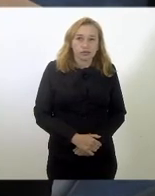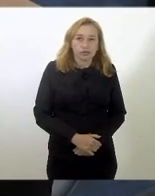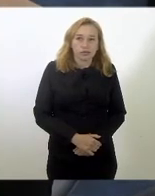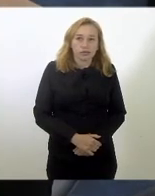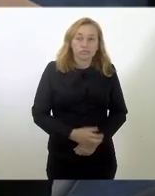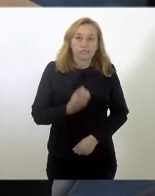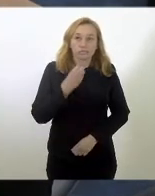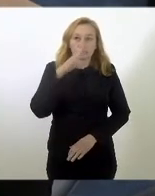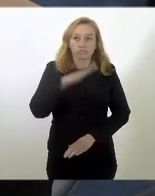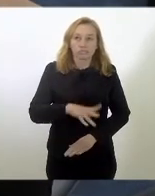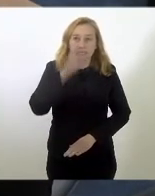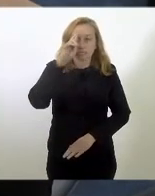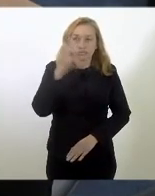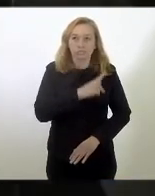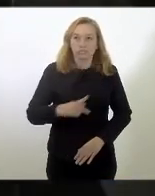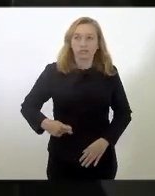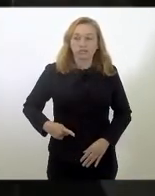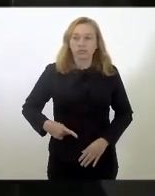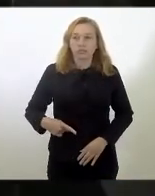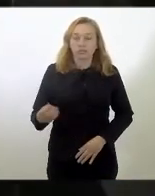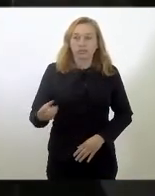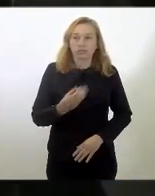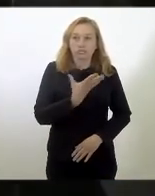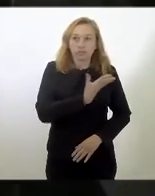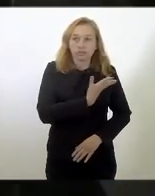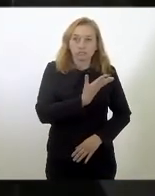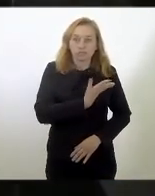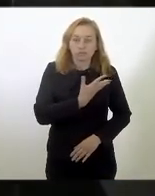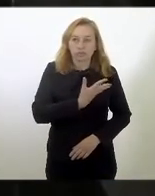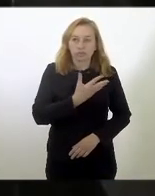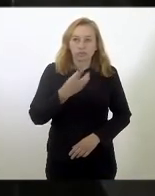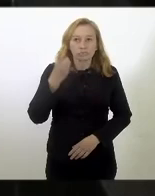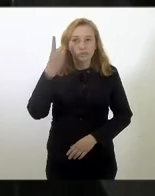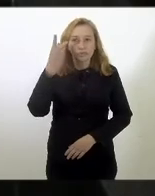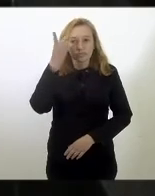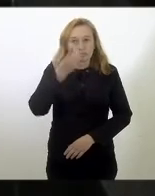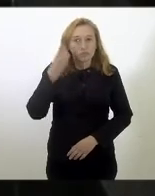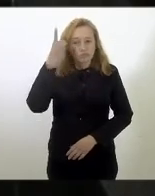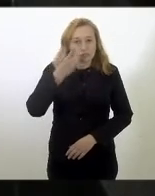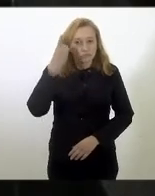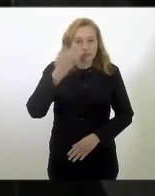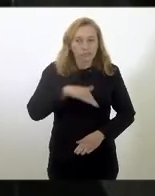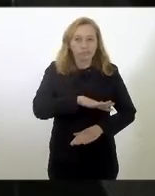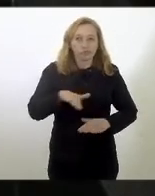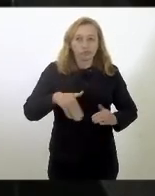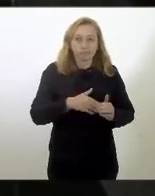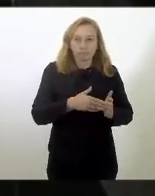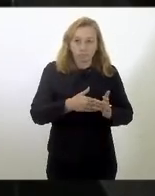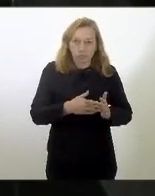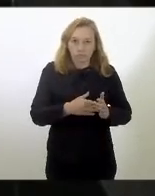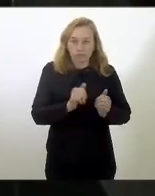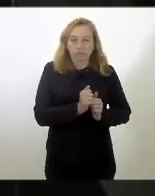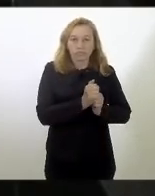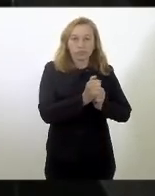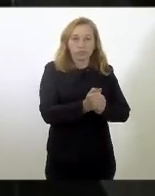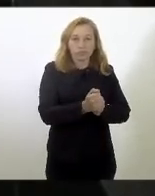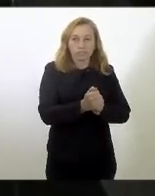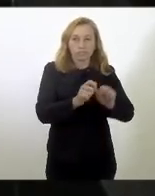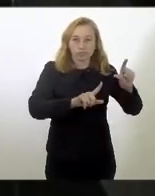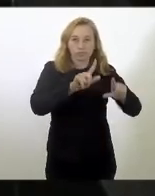Boa tarde, presidente, nobres colegas parlamentares, público presente e quem nos assiste pela TV